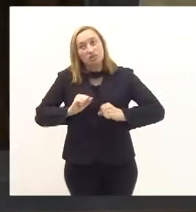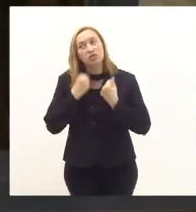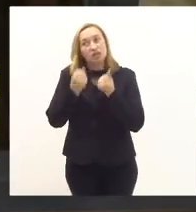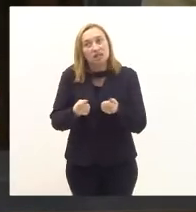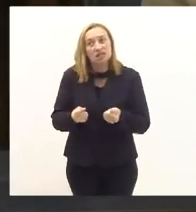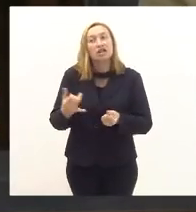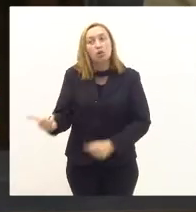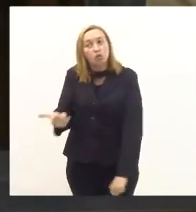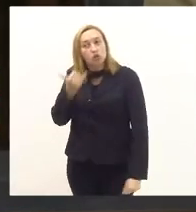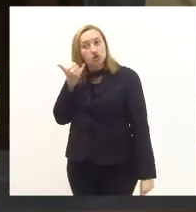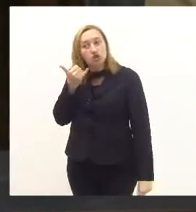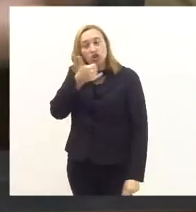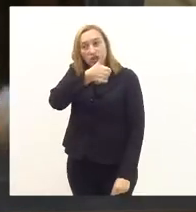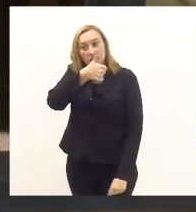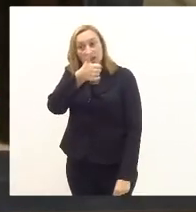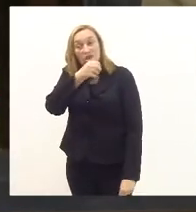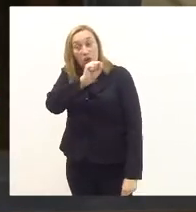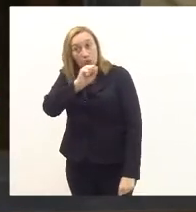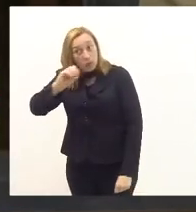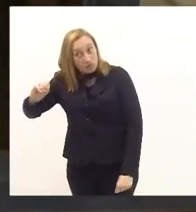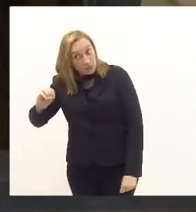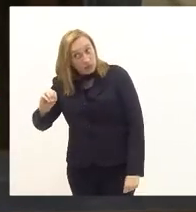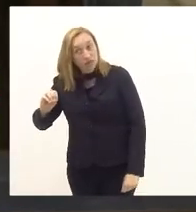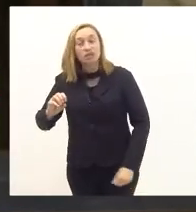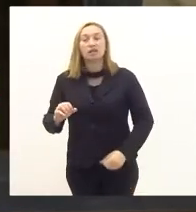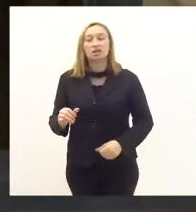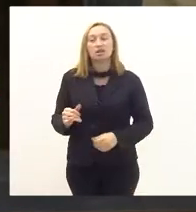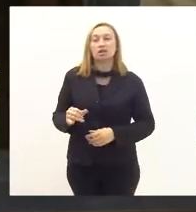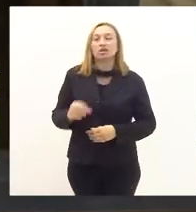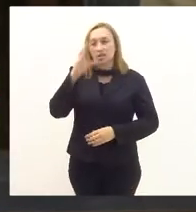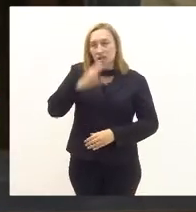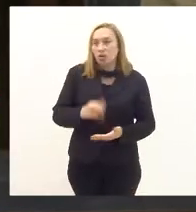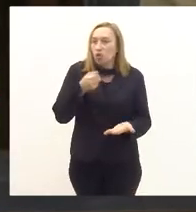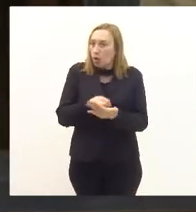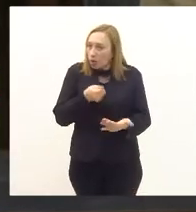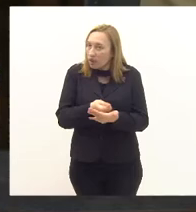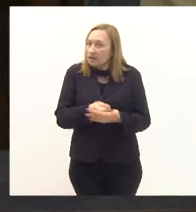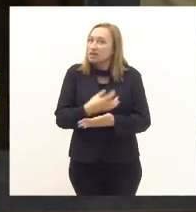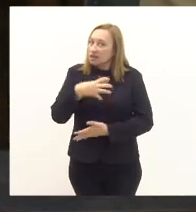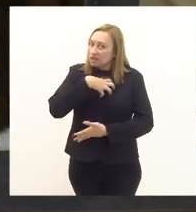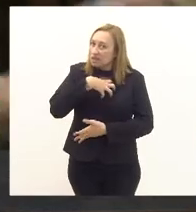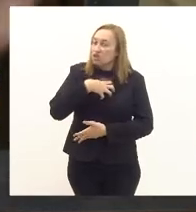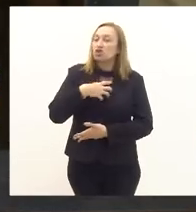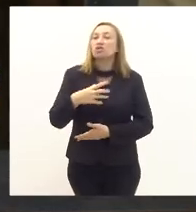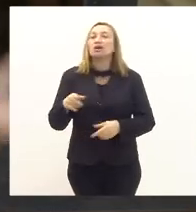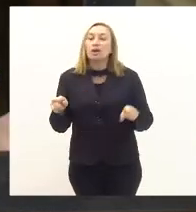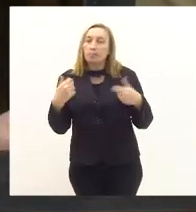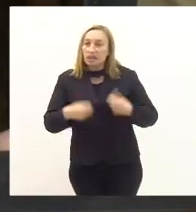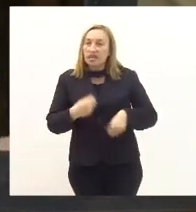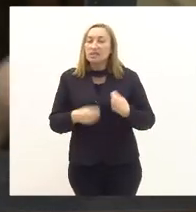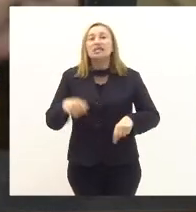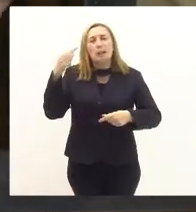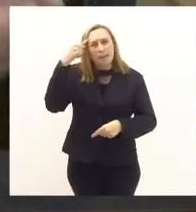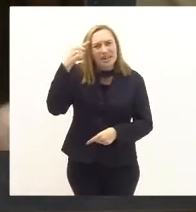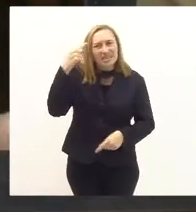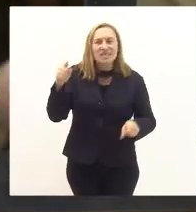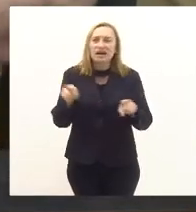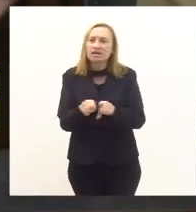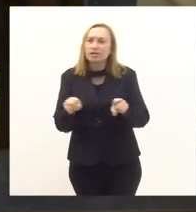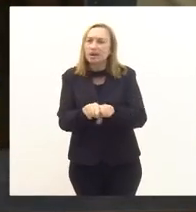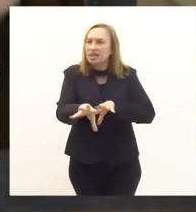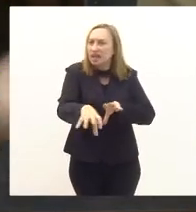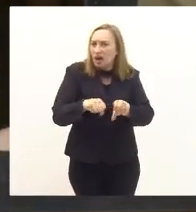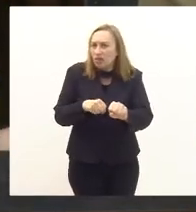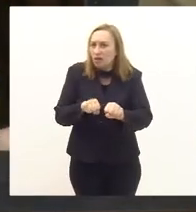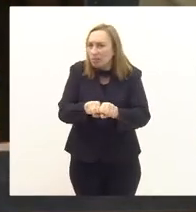o Disque 100, e aí o Disque 100, o Disque Cidadania, e vem cobrança mesmo nesse sentido. A gente precisa pensar na formação